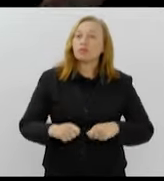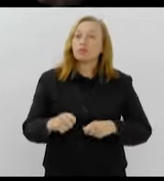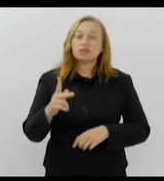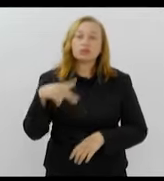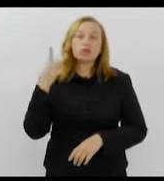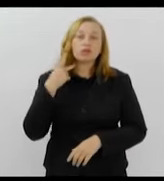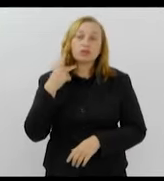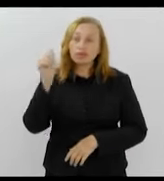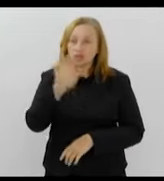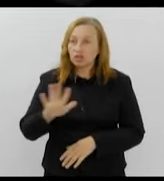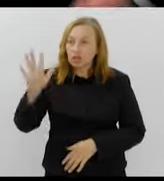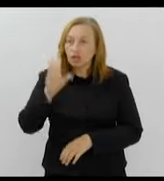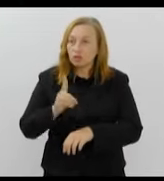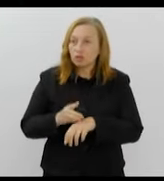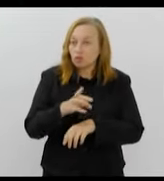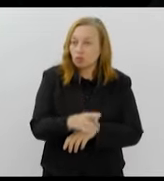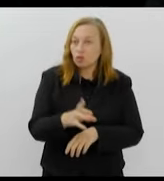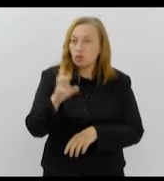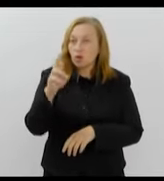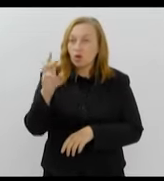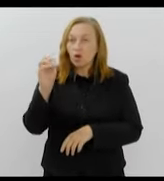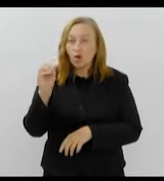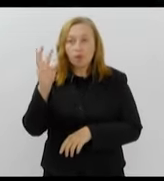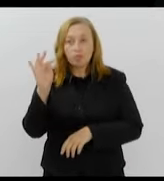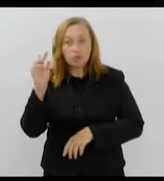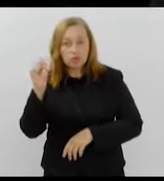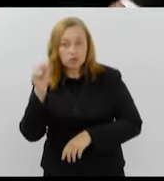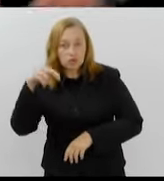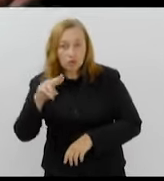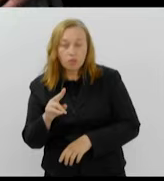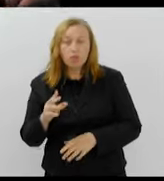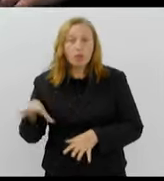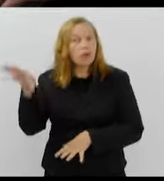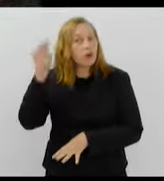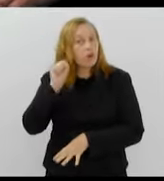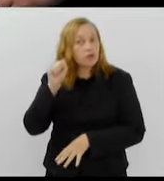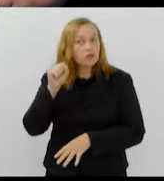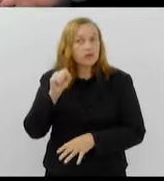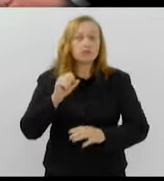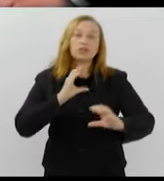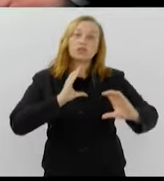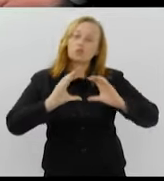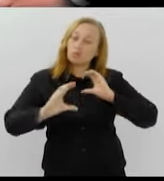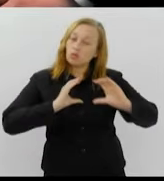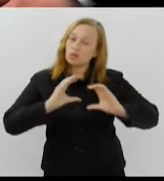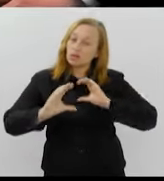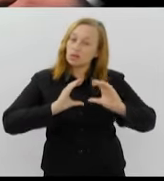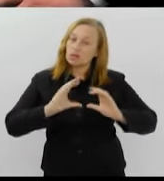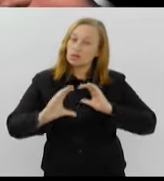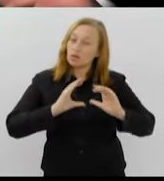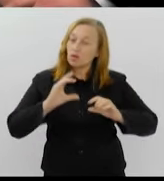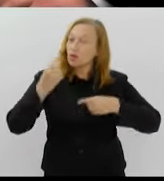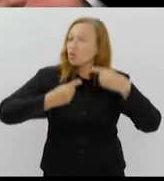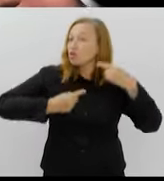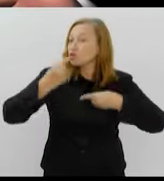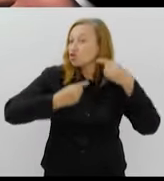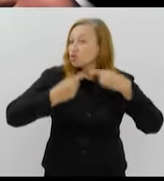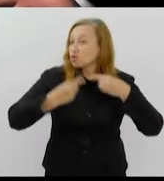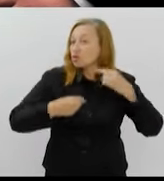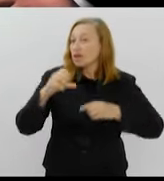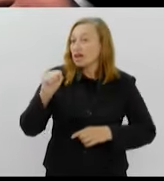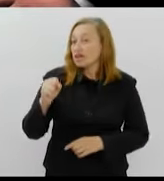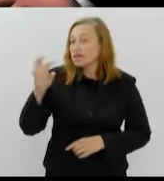da casa Dr Robson para ouvi-los para intermediar uma discussão uma audiência com o